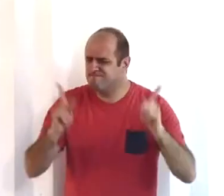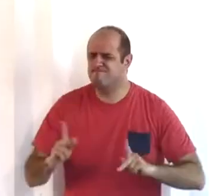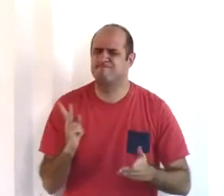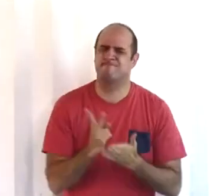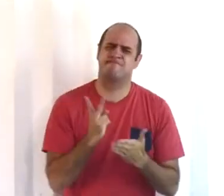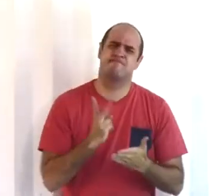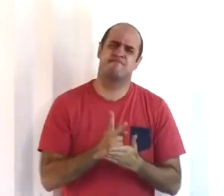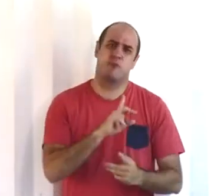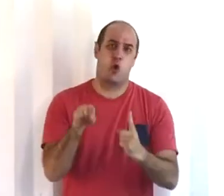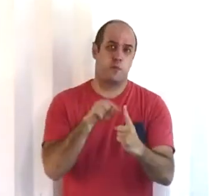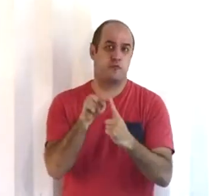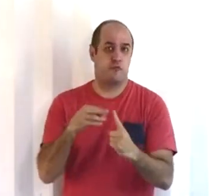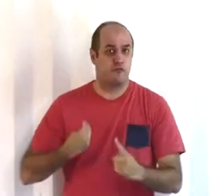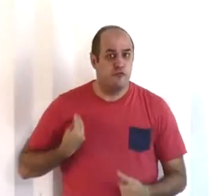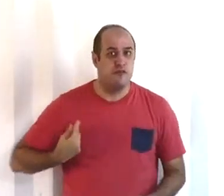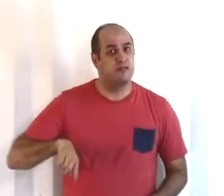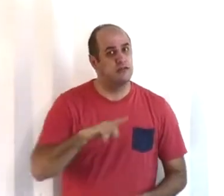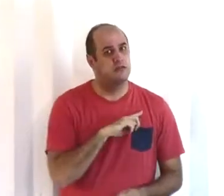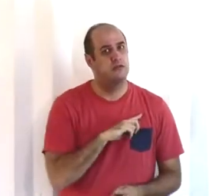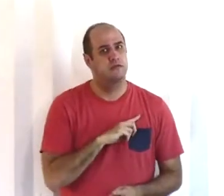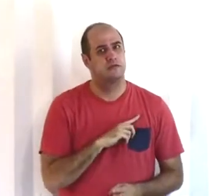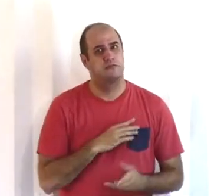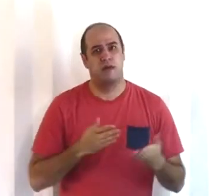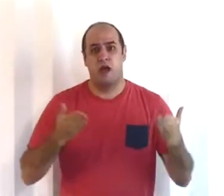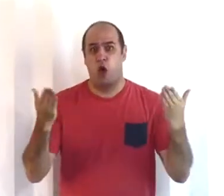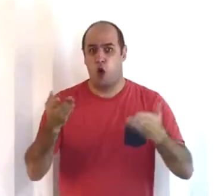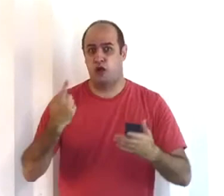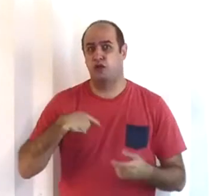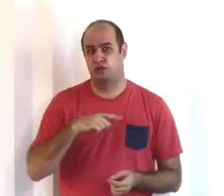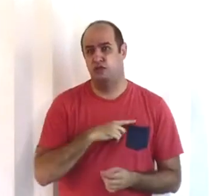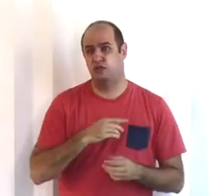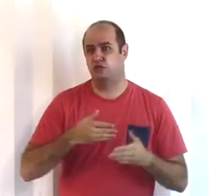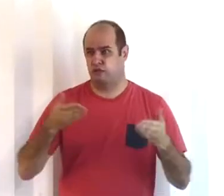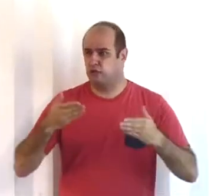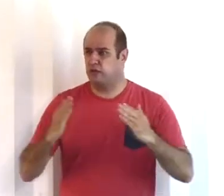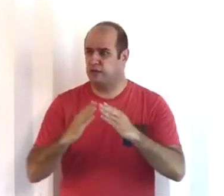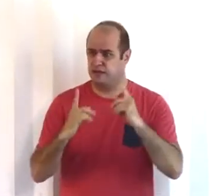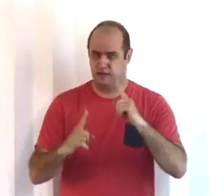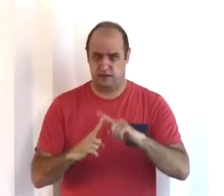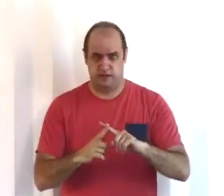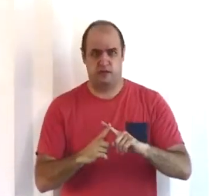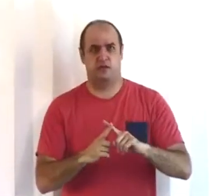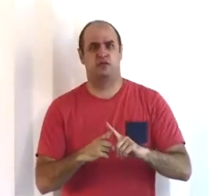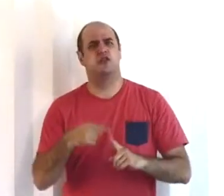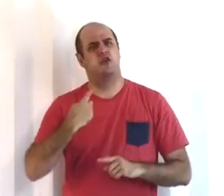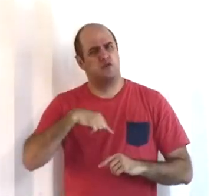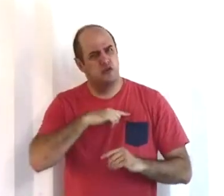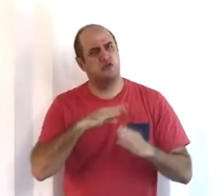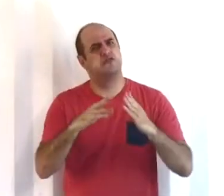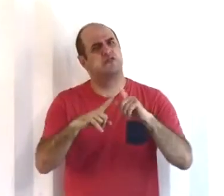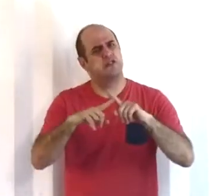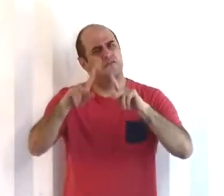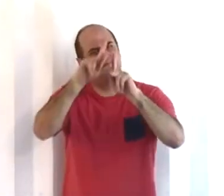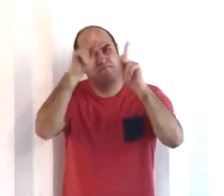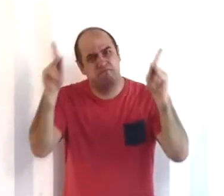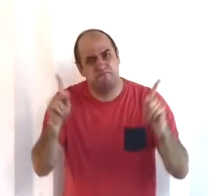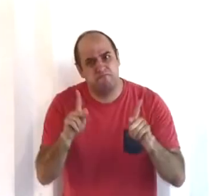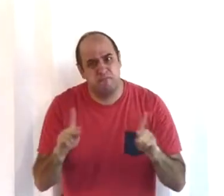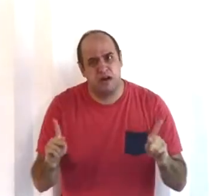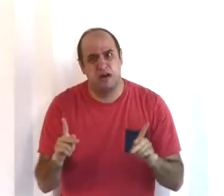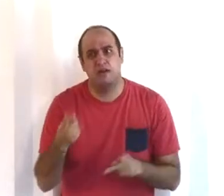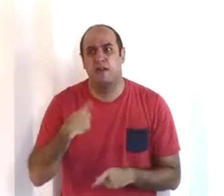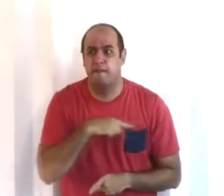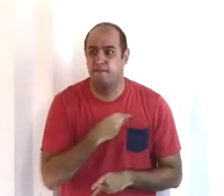nós. Então, obviamente, nós estamos aqui no ambiente de Igreja Presbiteriana da Lapa, nós somos uma igreja que vive em paz, aparentemente estamos